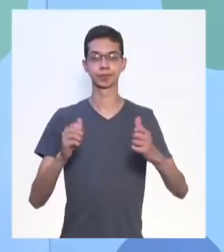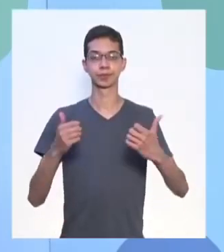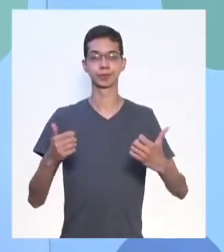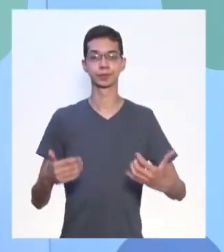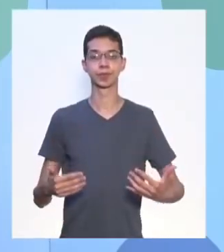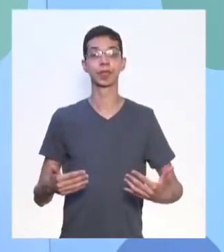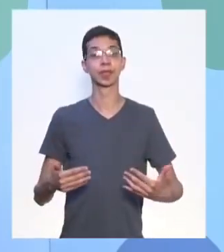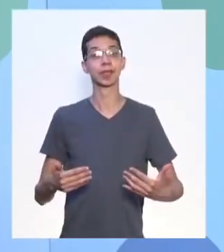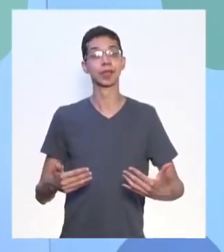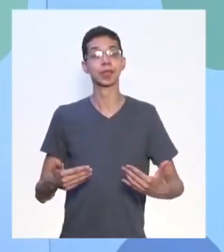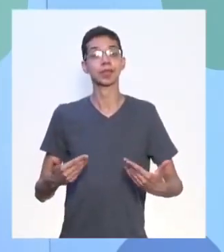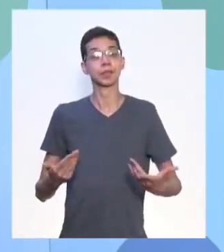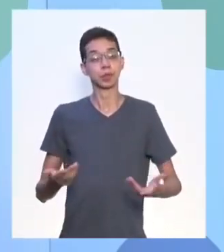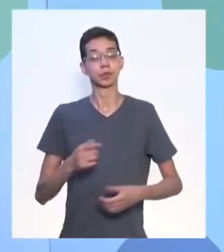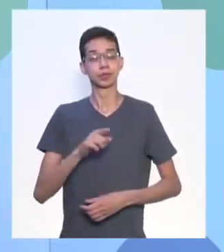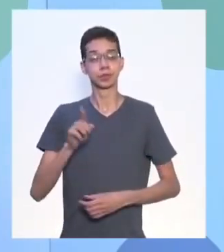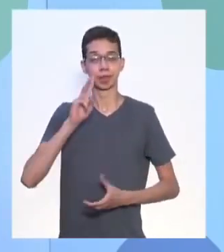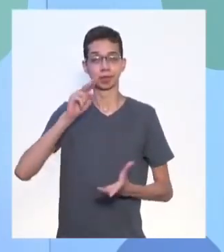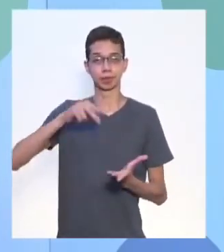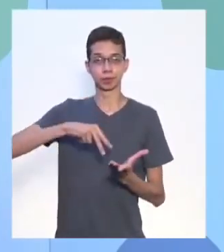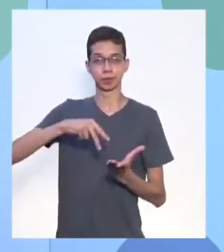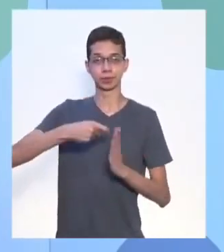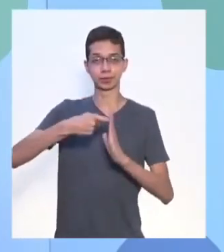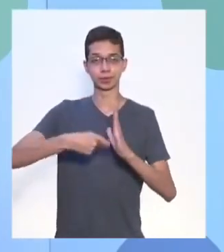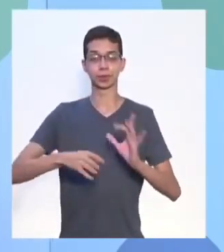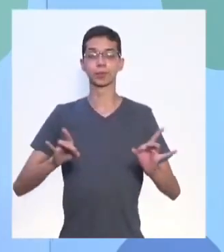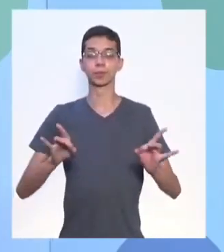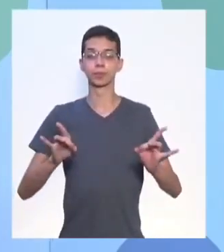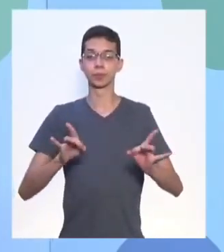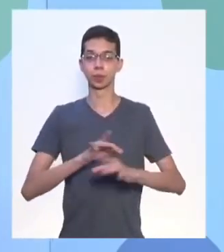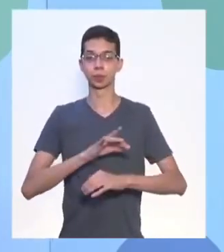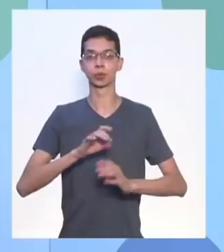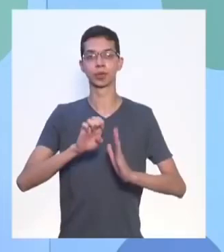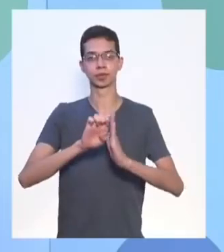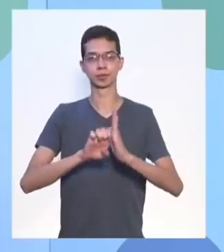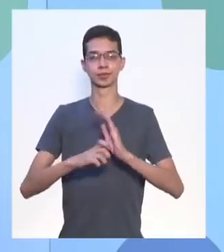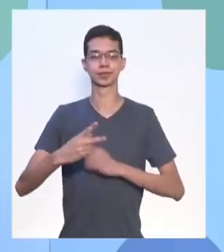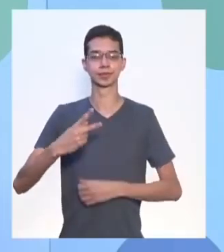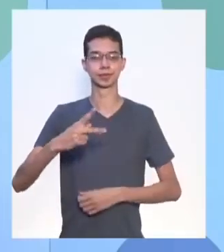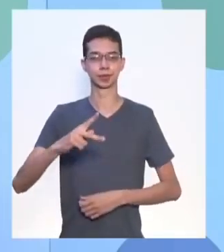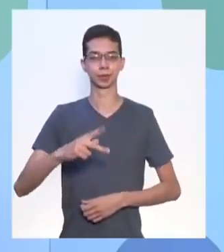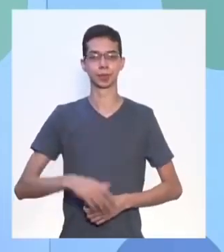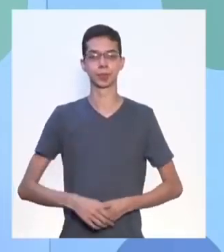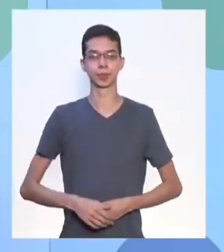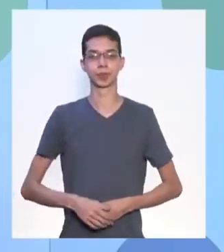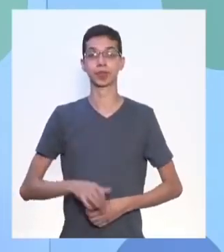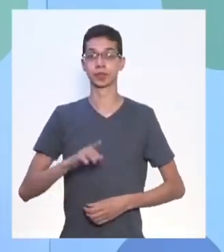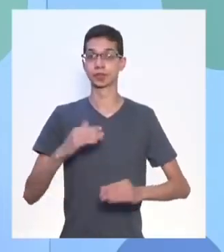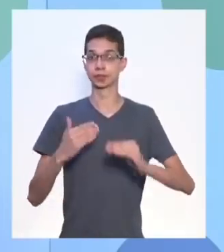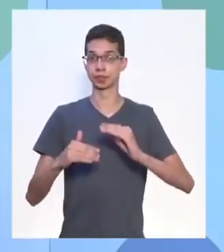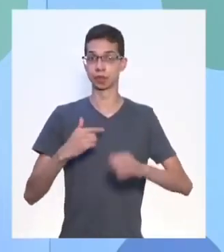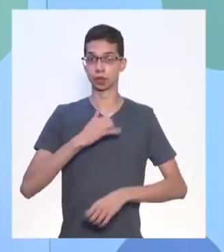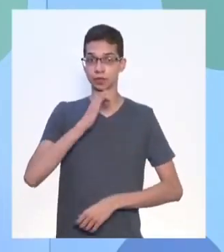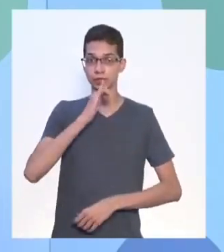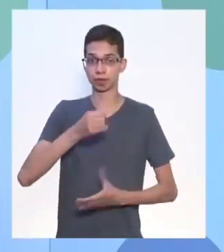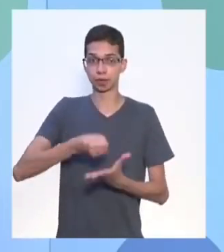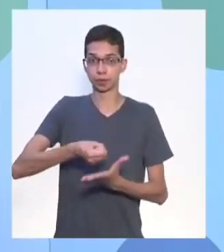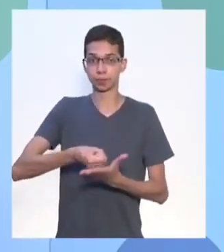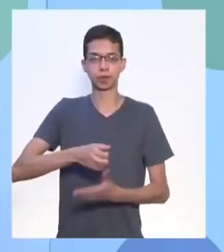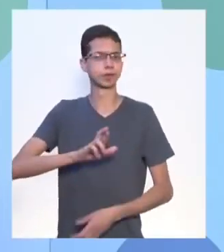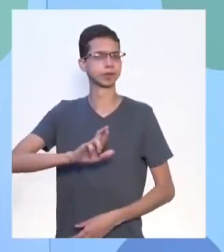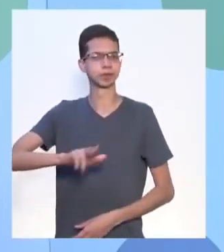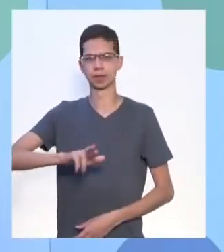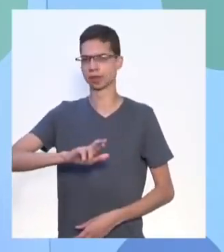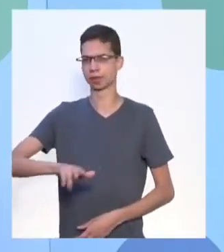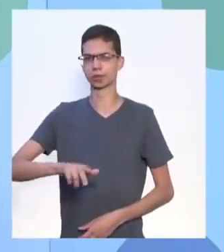é só fazer a leitura do texto, completar os exercícios, postar lá. Não estou dizendo que é obrigatório, mas quem quiser postar lá para a